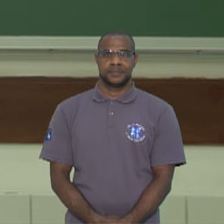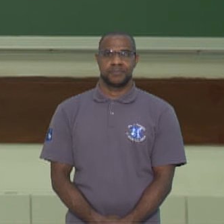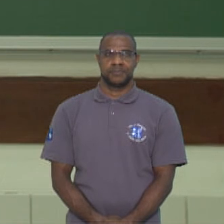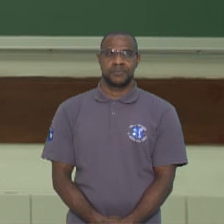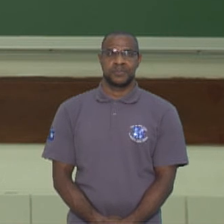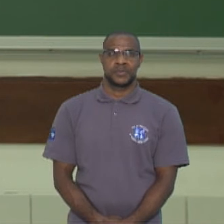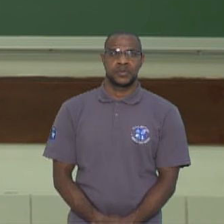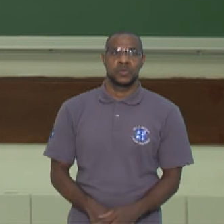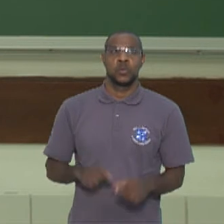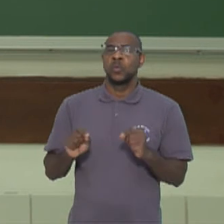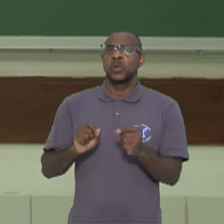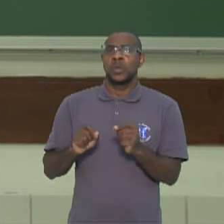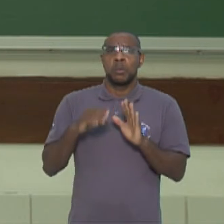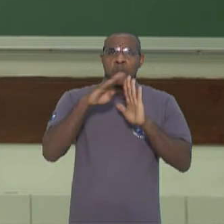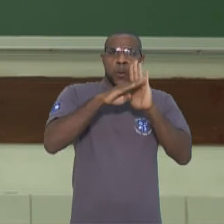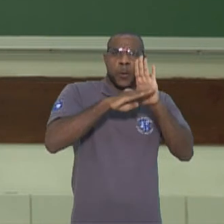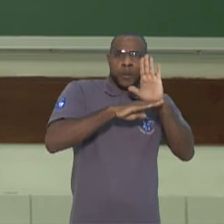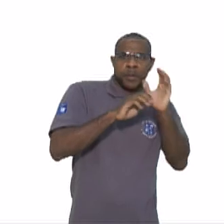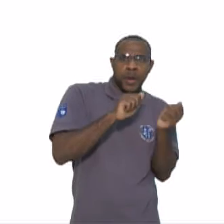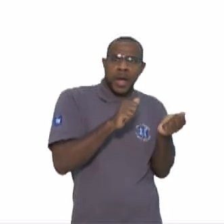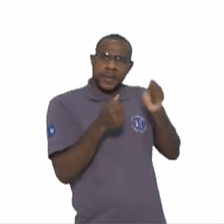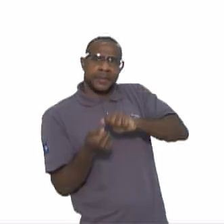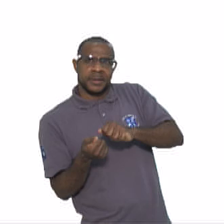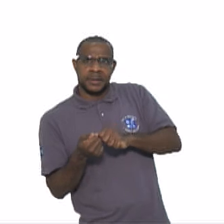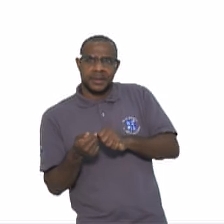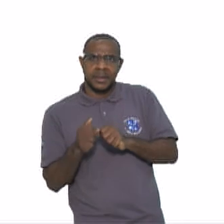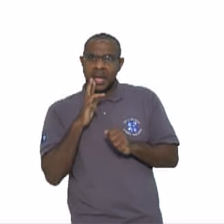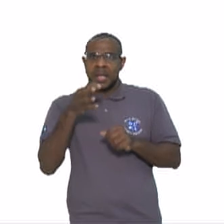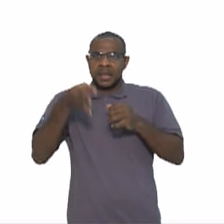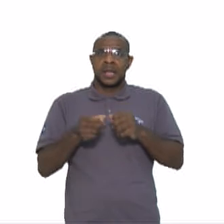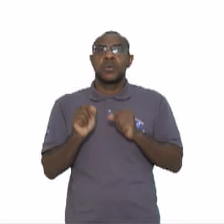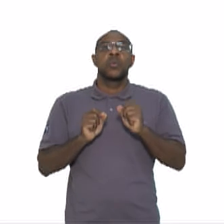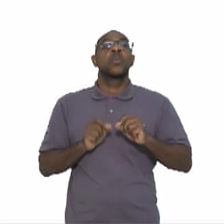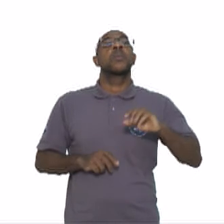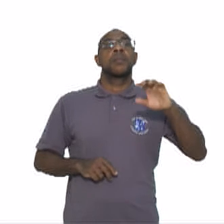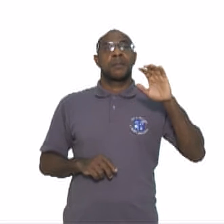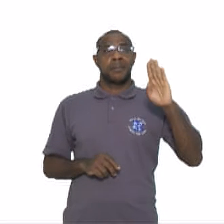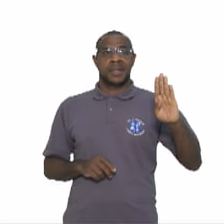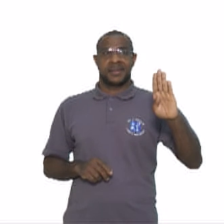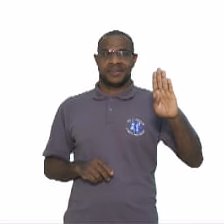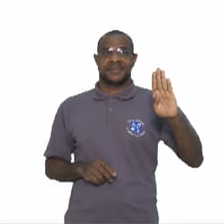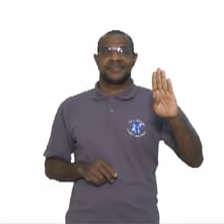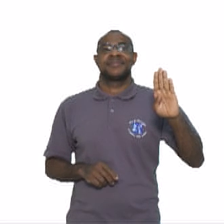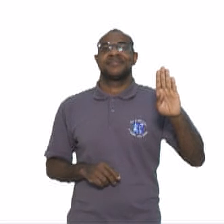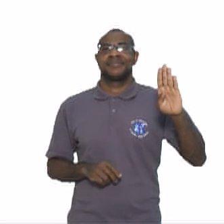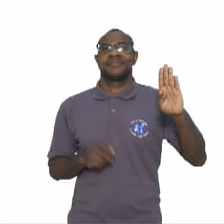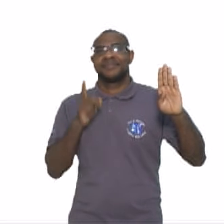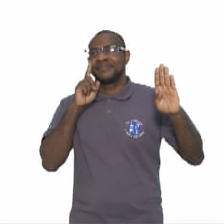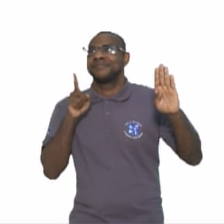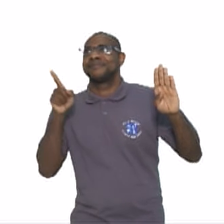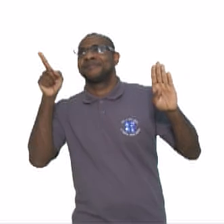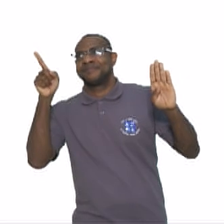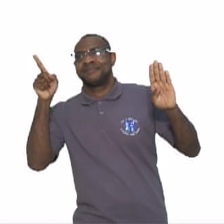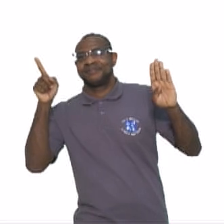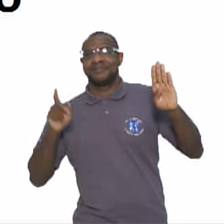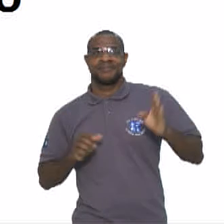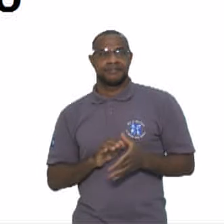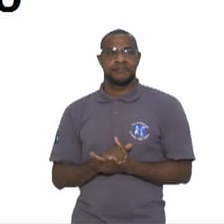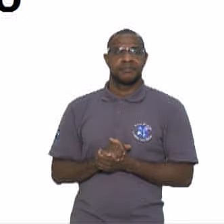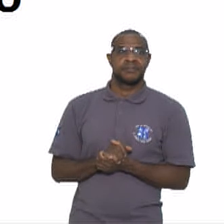O que são os roteiros adaptados? A resposta correta é a B. São adaptações a partir de histórias de livros, HQs,